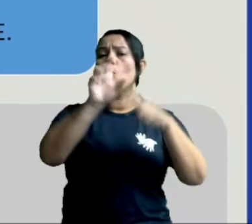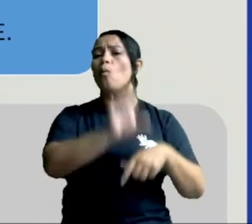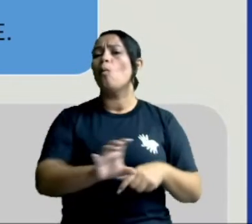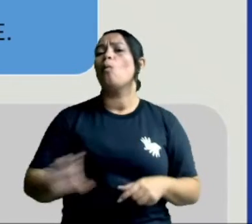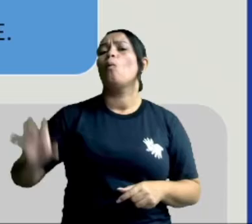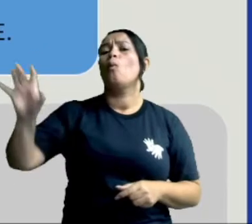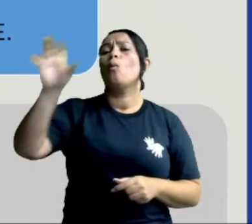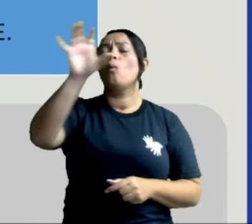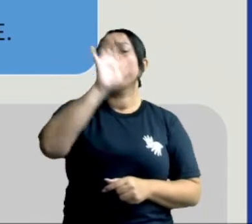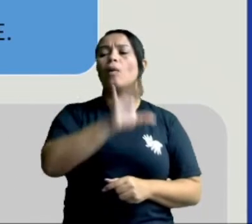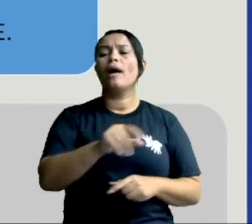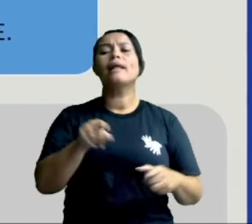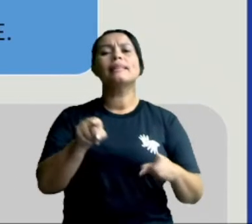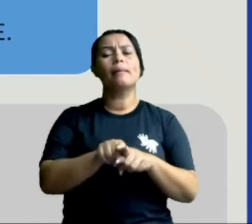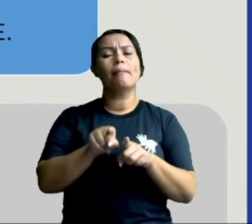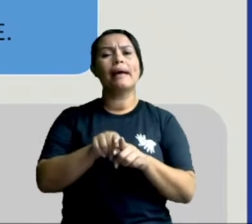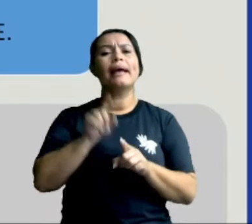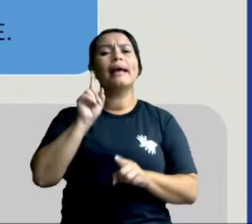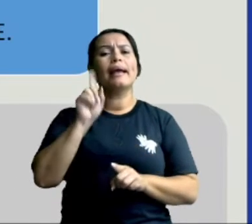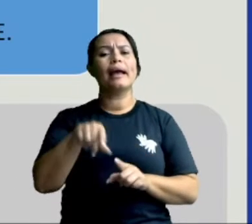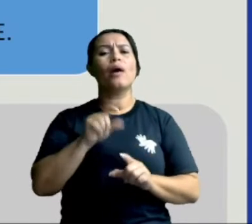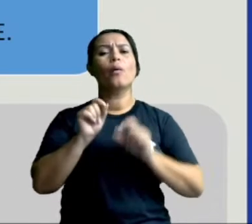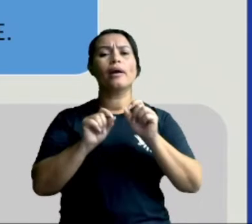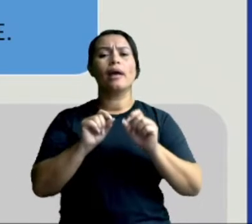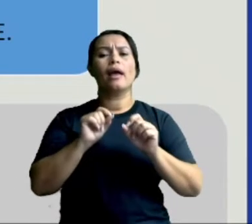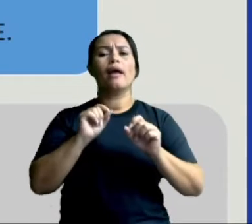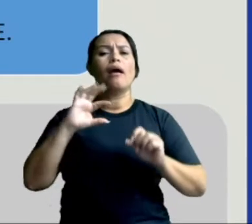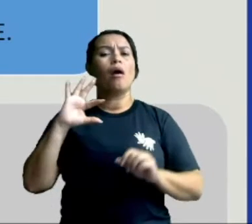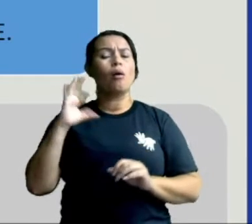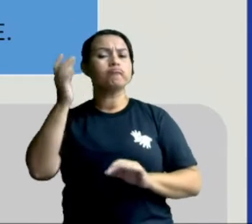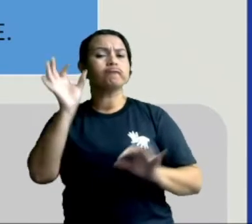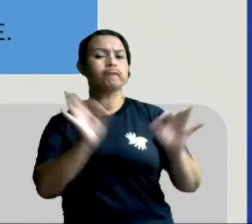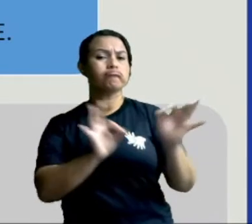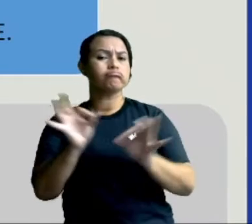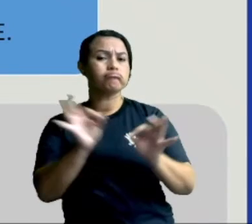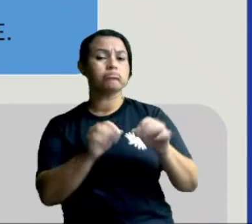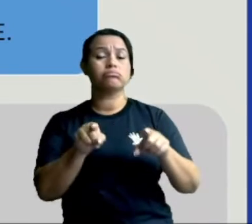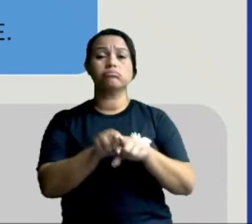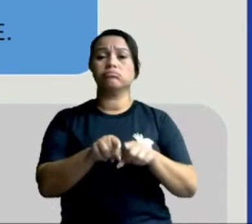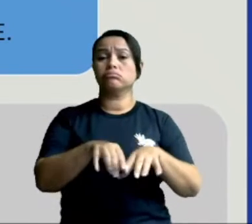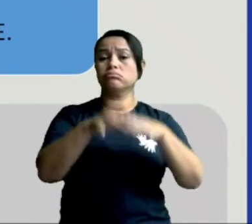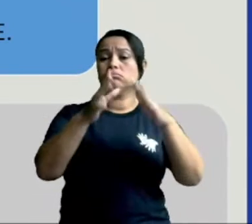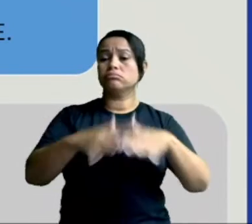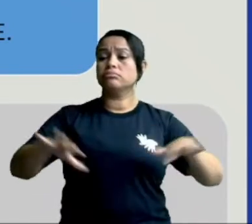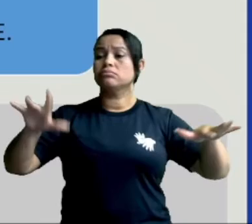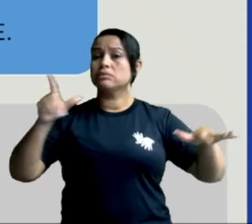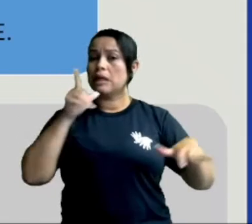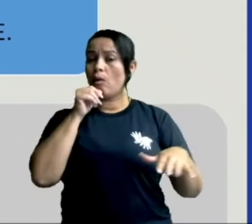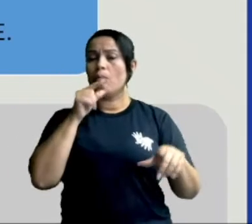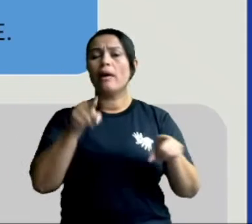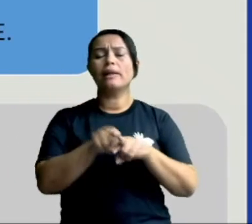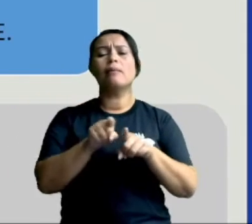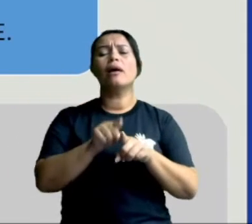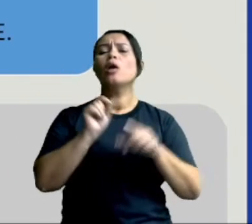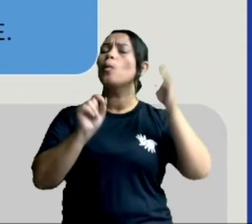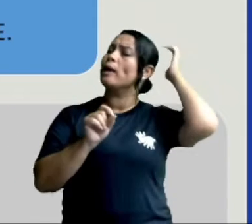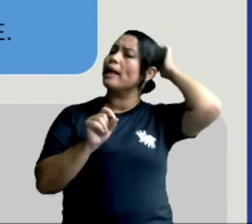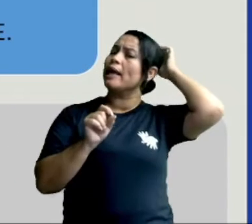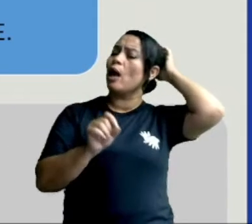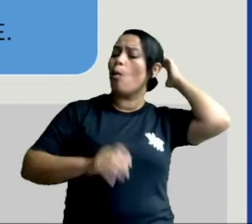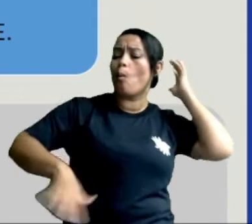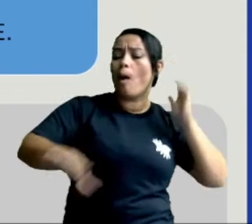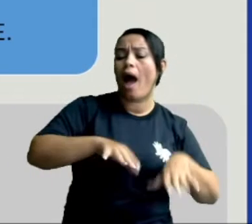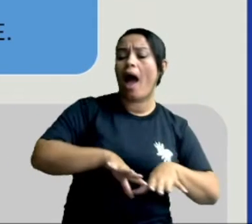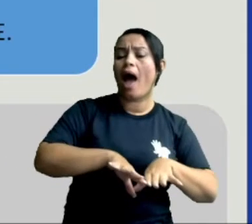e ela é reguladora do clima nas áreas litorâneas né e o que é uma área